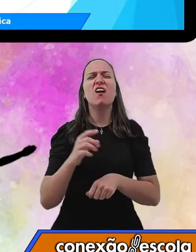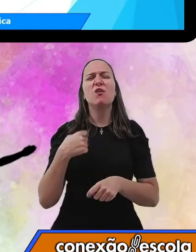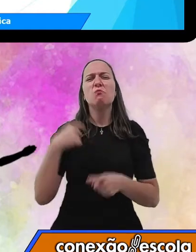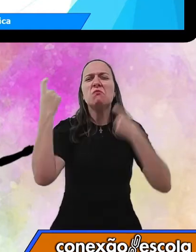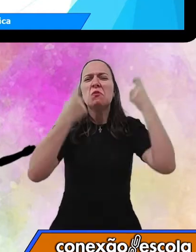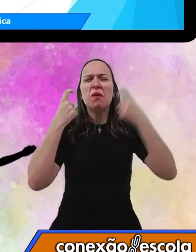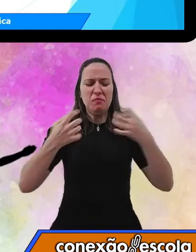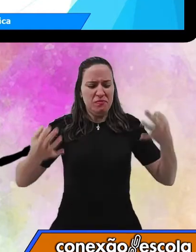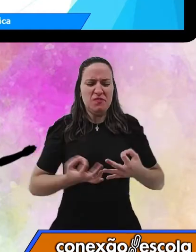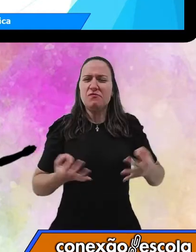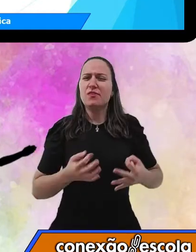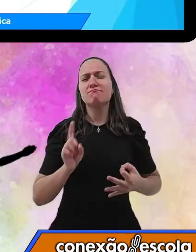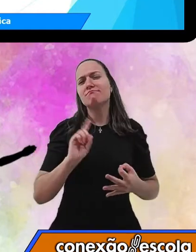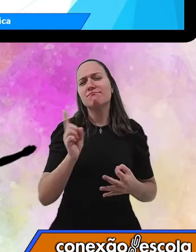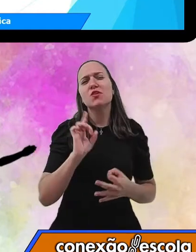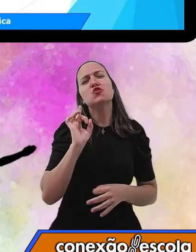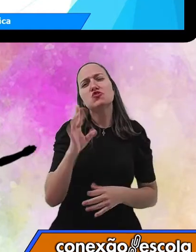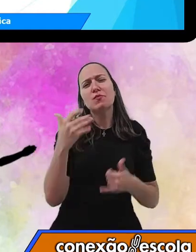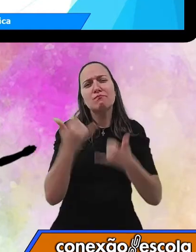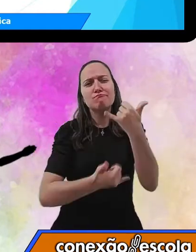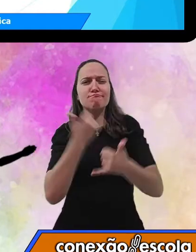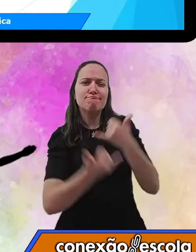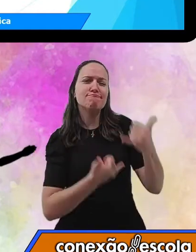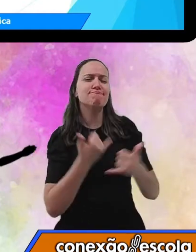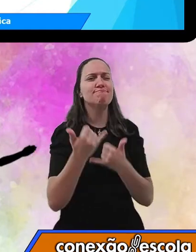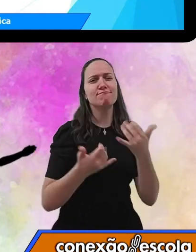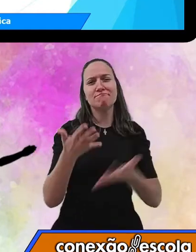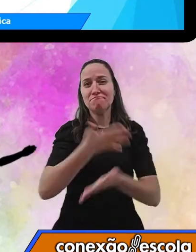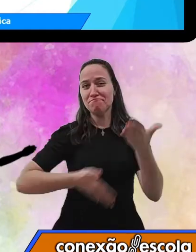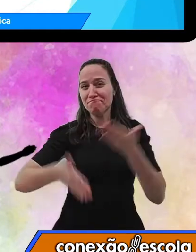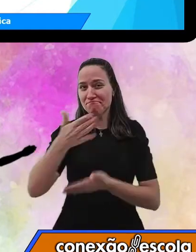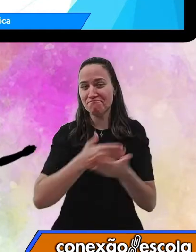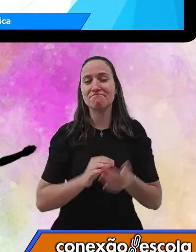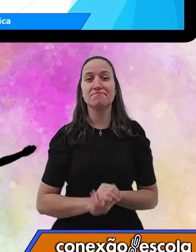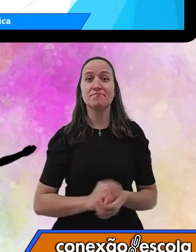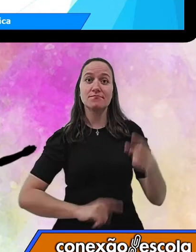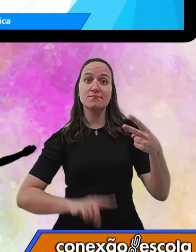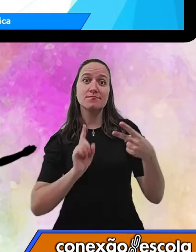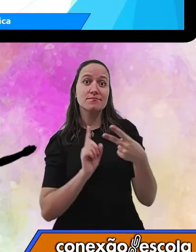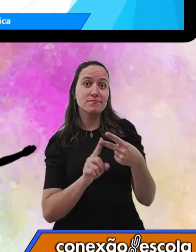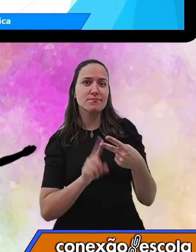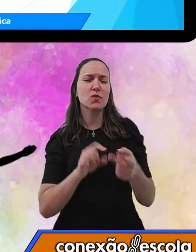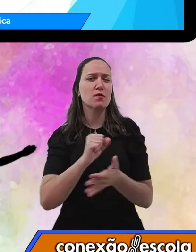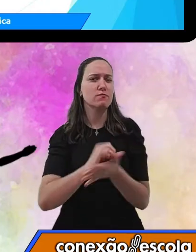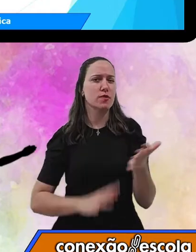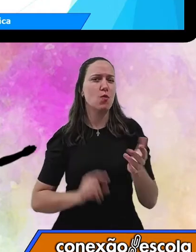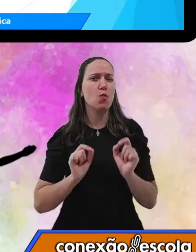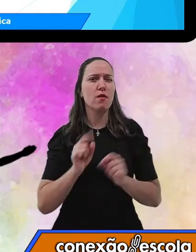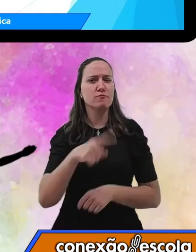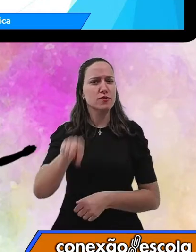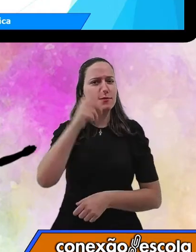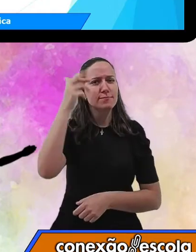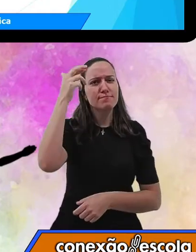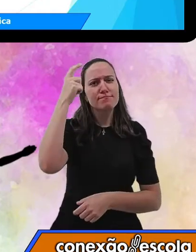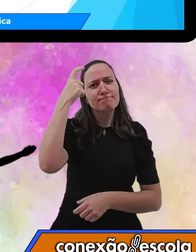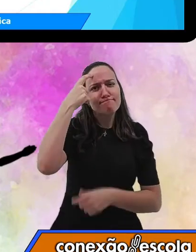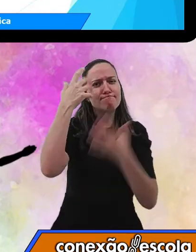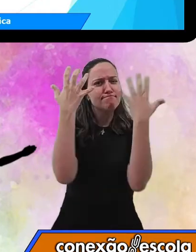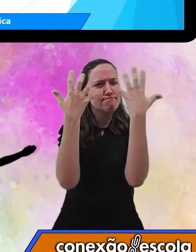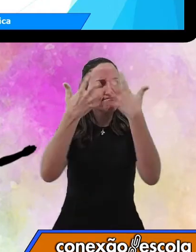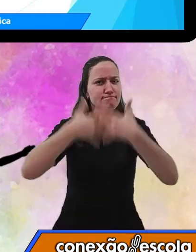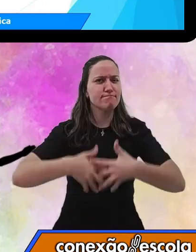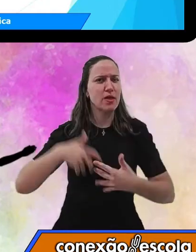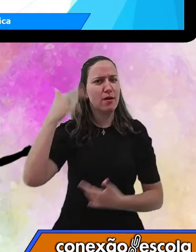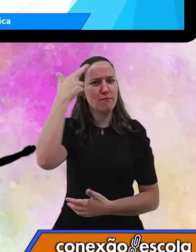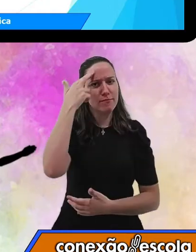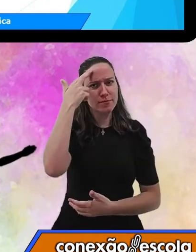performance, só como recreação. E a outra atividade é uma proposta de reflexão. Como a nossa turma